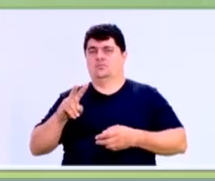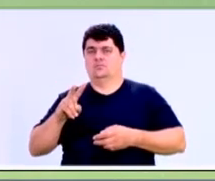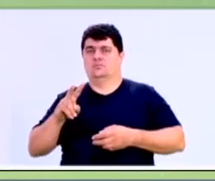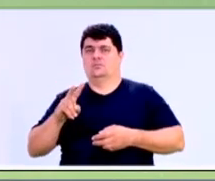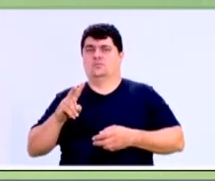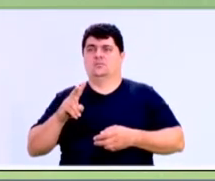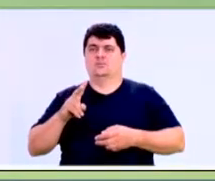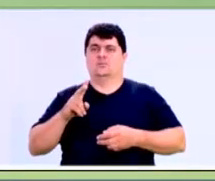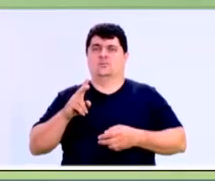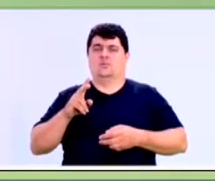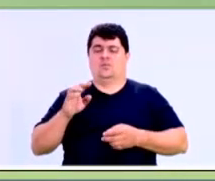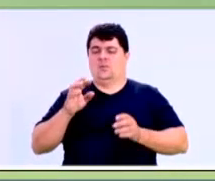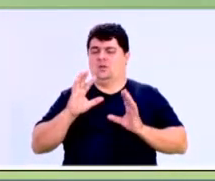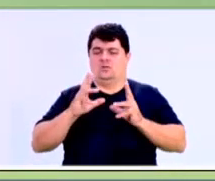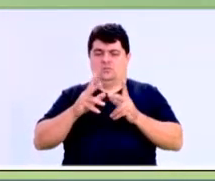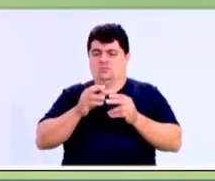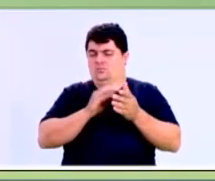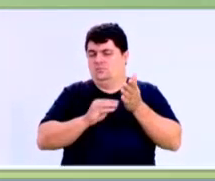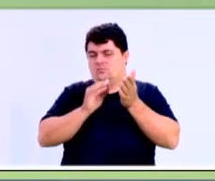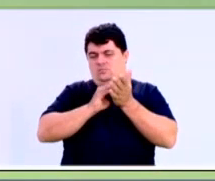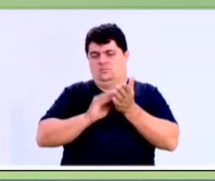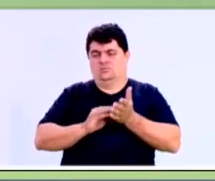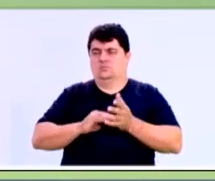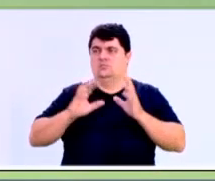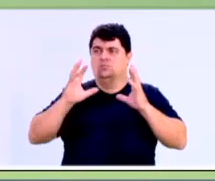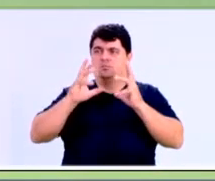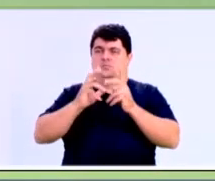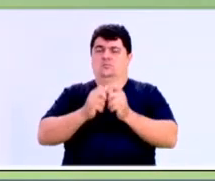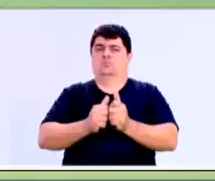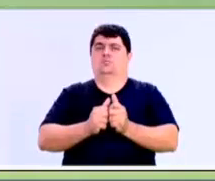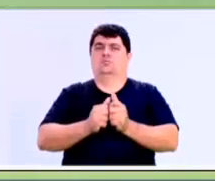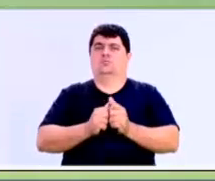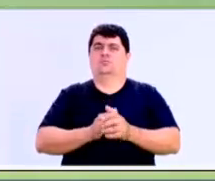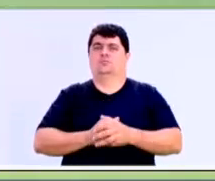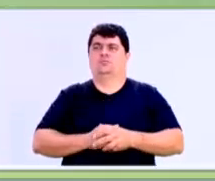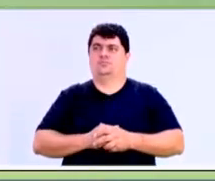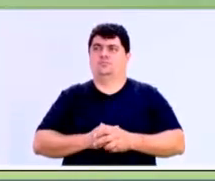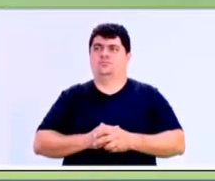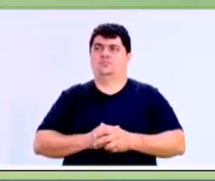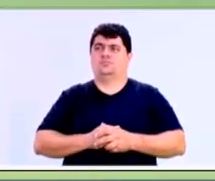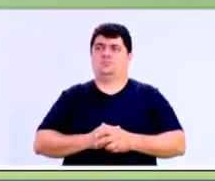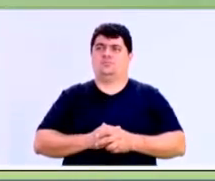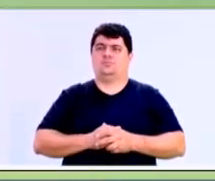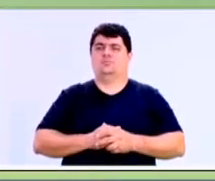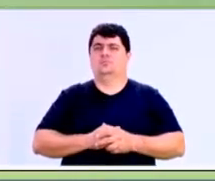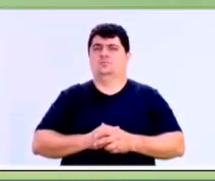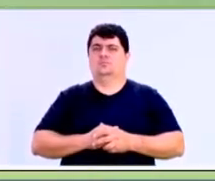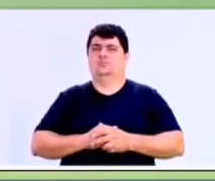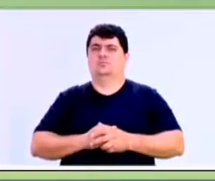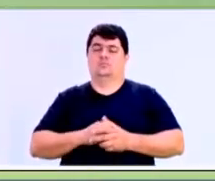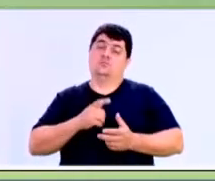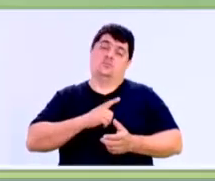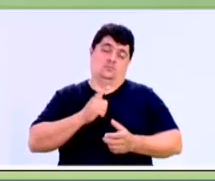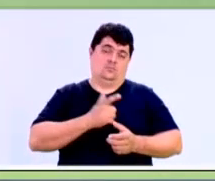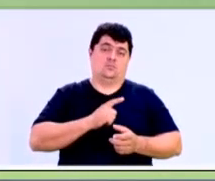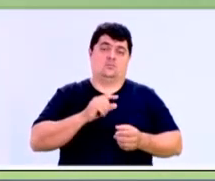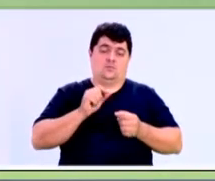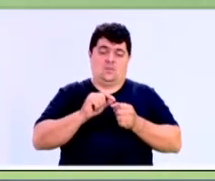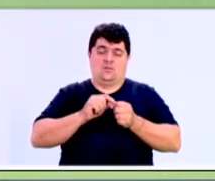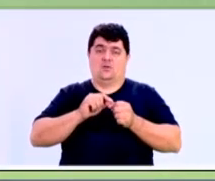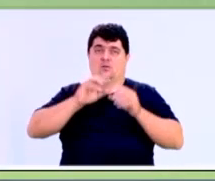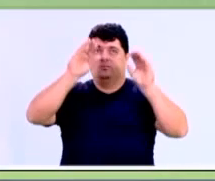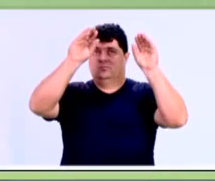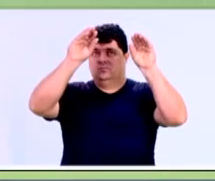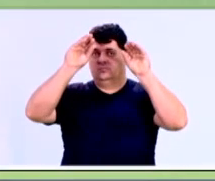da mercadoria vendida já tem todas as deduções inclusas neles, fora dele, então nesse caso específico a gente vai